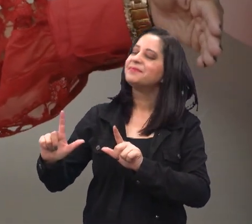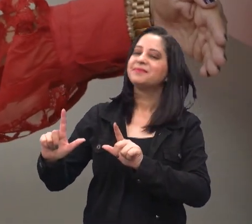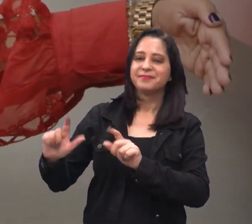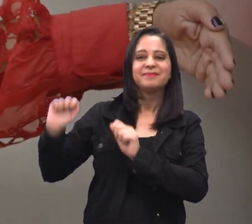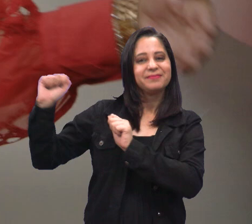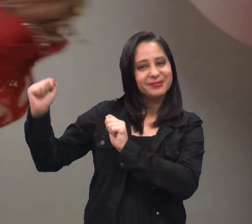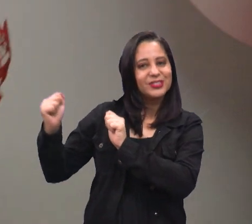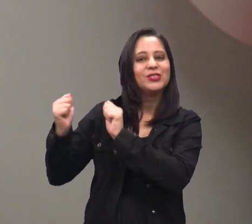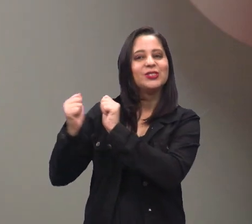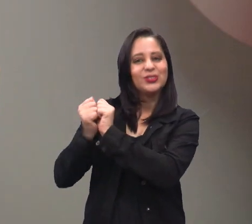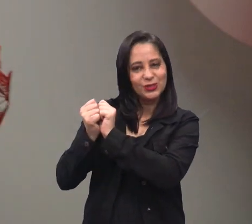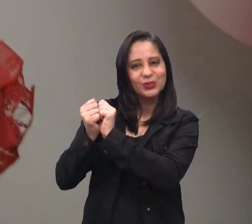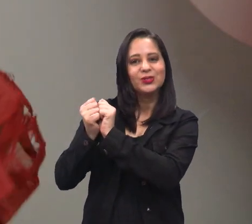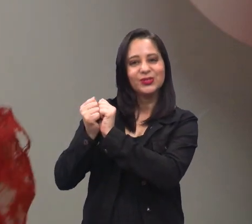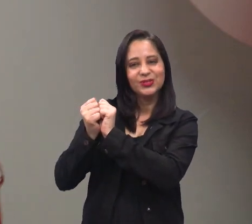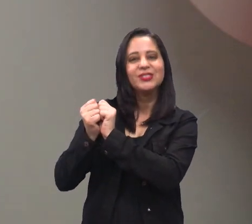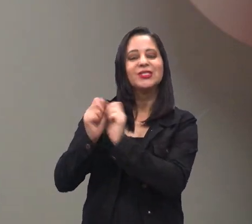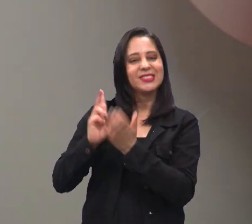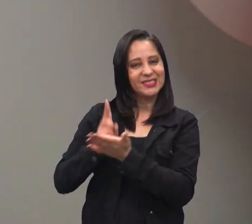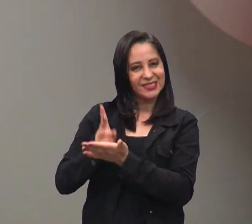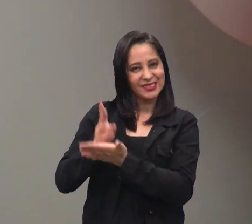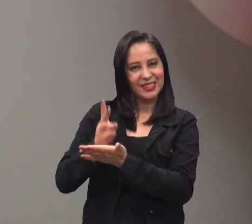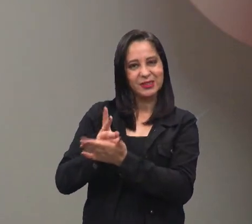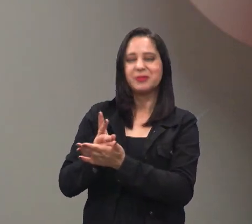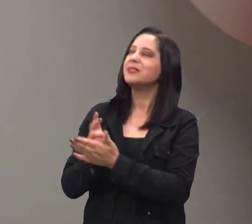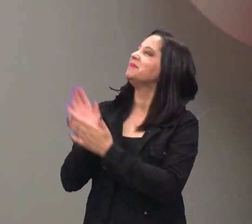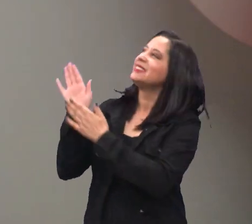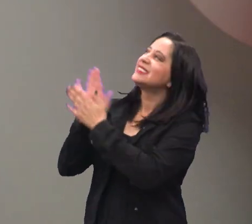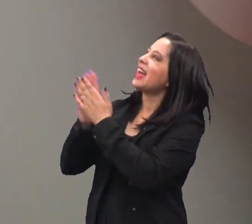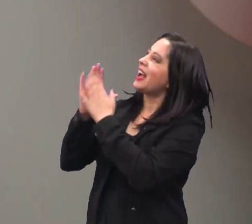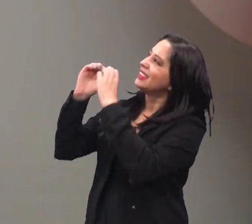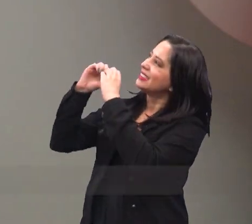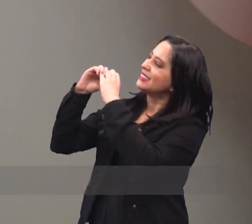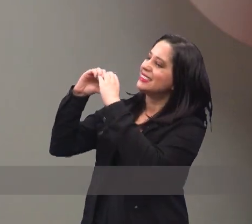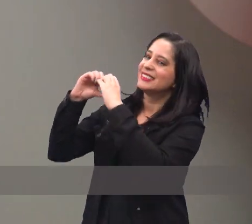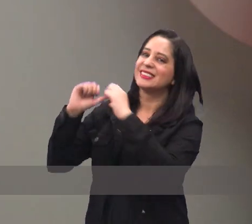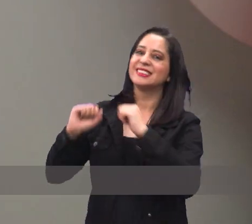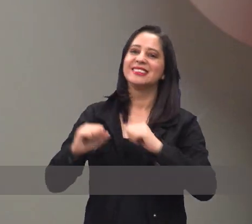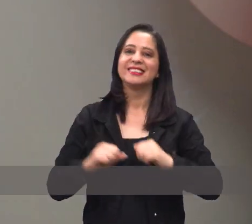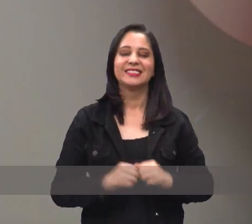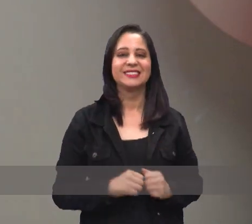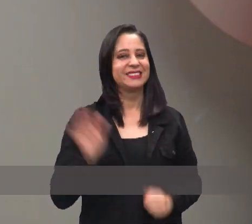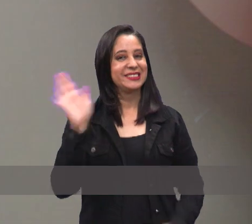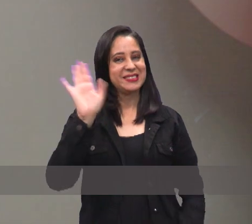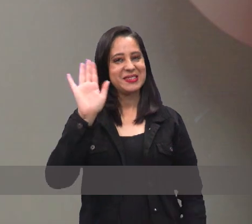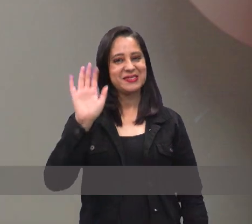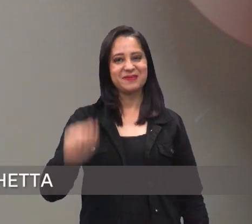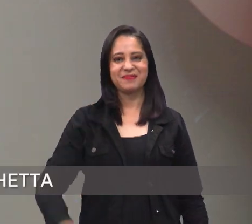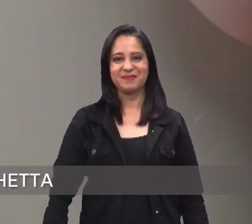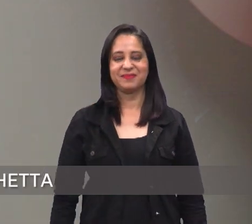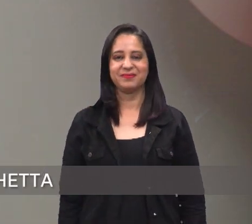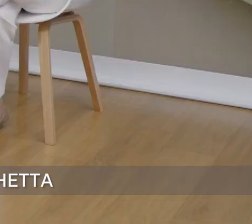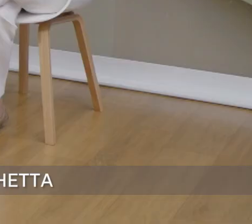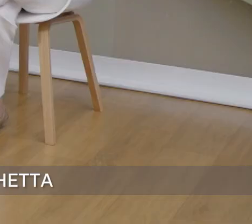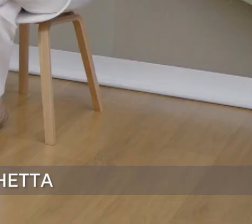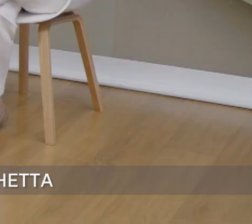com Você, do meu ladinho. Muito obrigada, Ana. Bom, gente, até a próxima. Tchau, tchau.